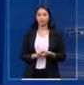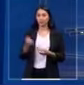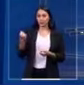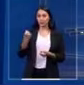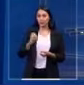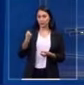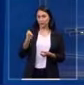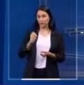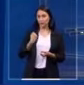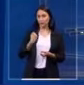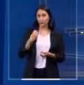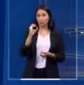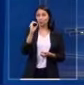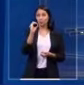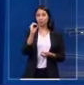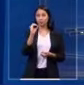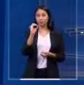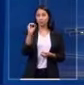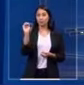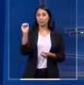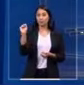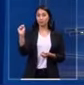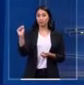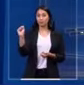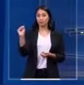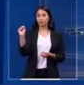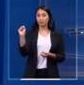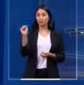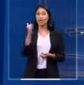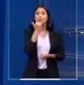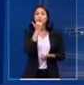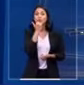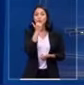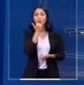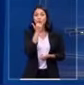Número 08. 80, desculpa.